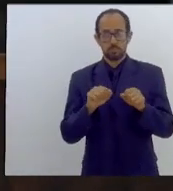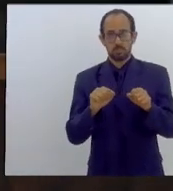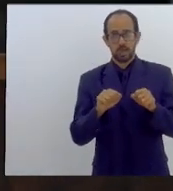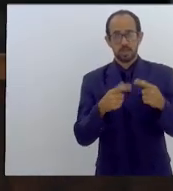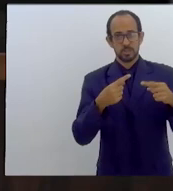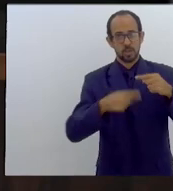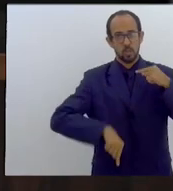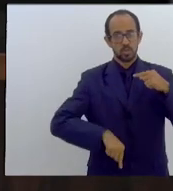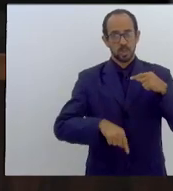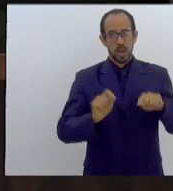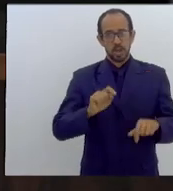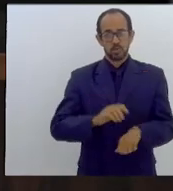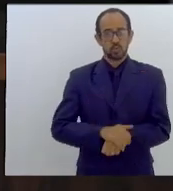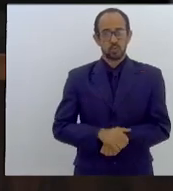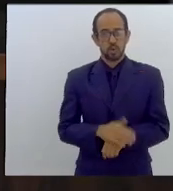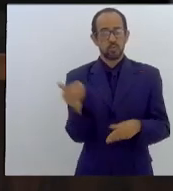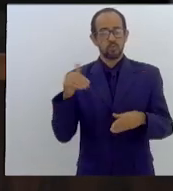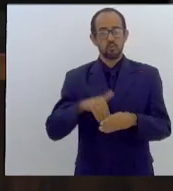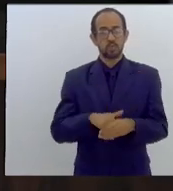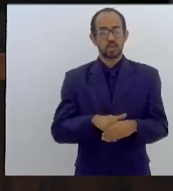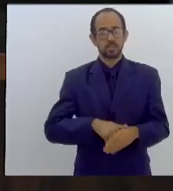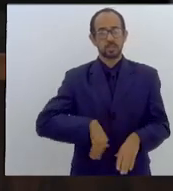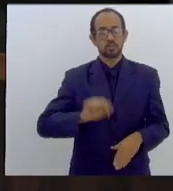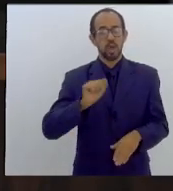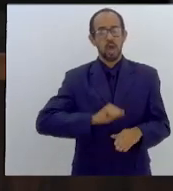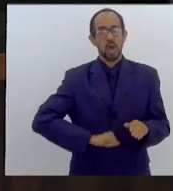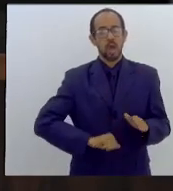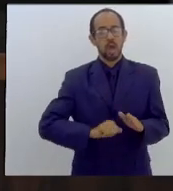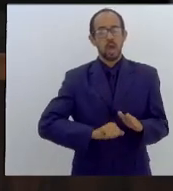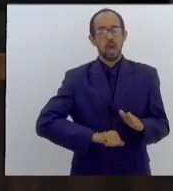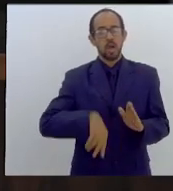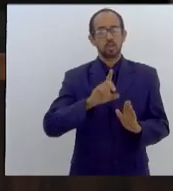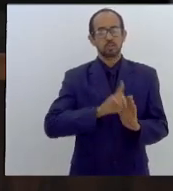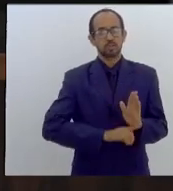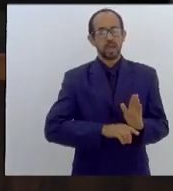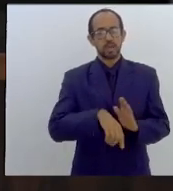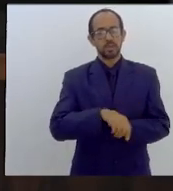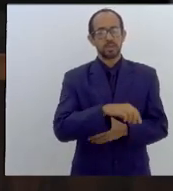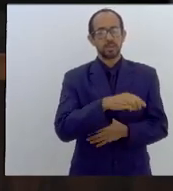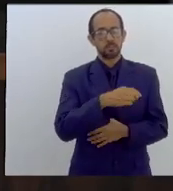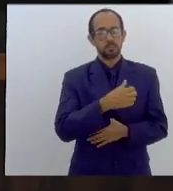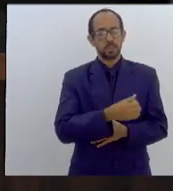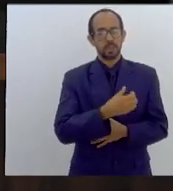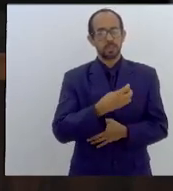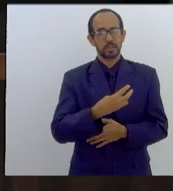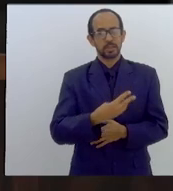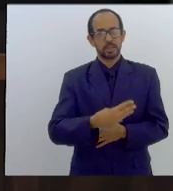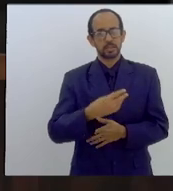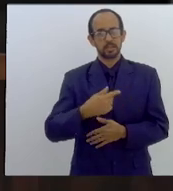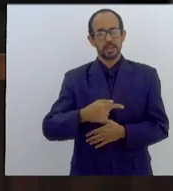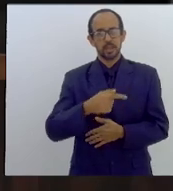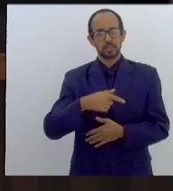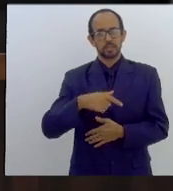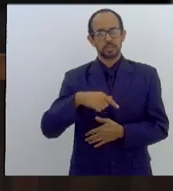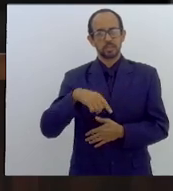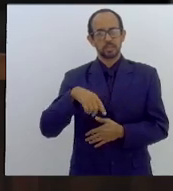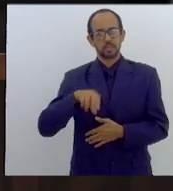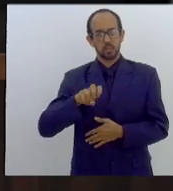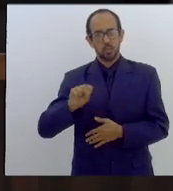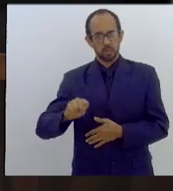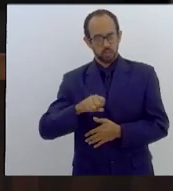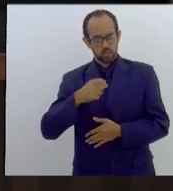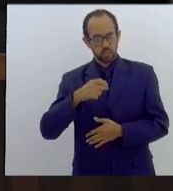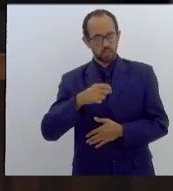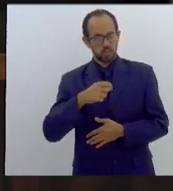contradita. Em votação, destaque a emenda supressiva número 3758. Senhores que aprovam, permaneçam como